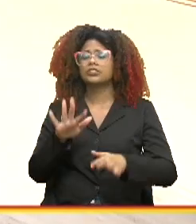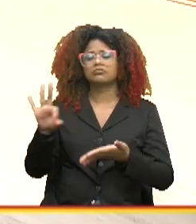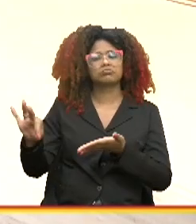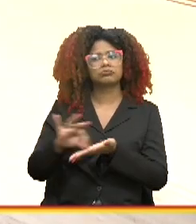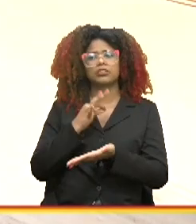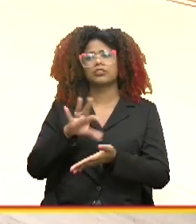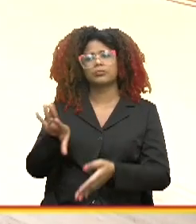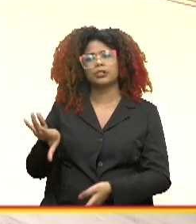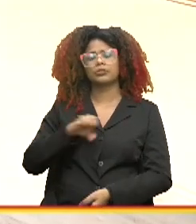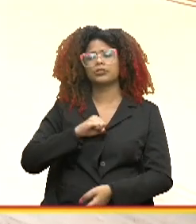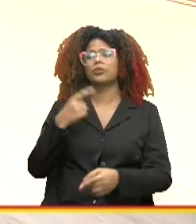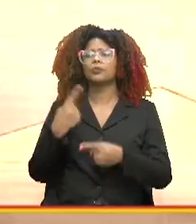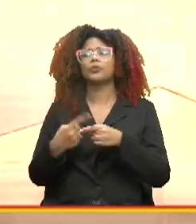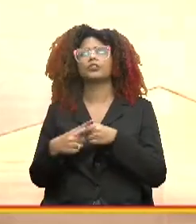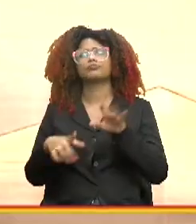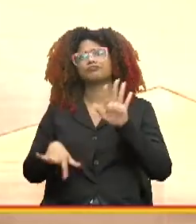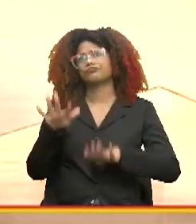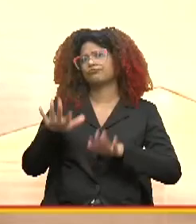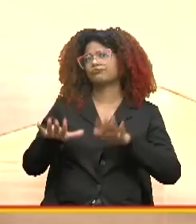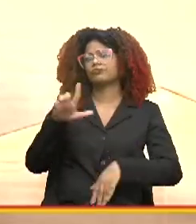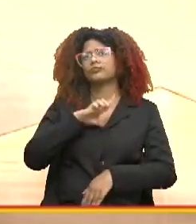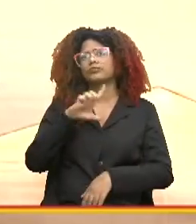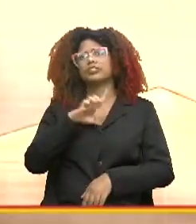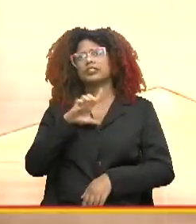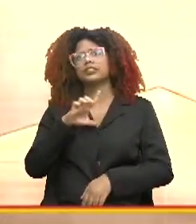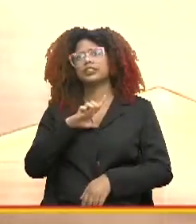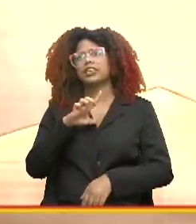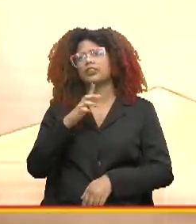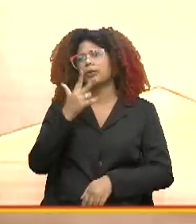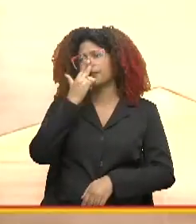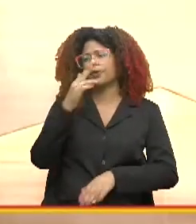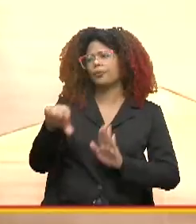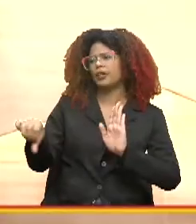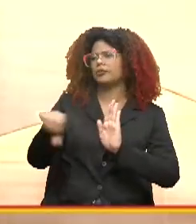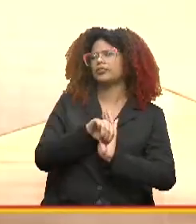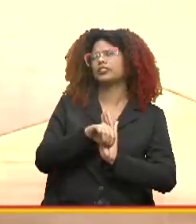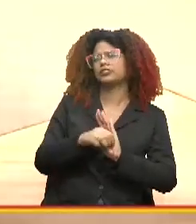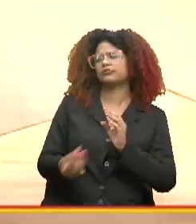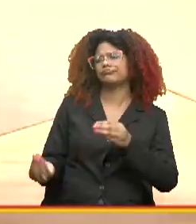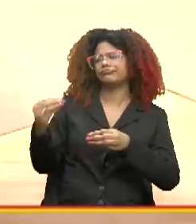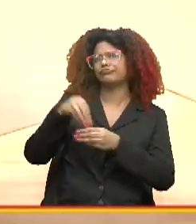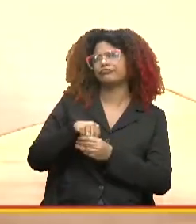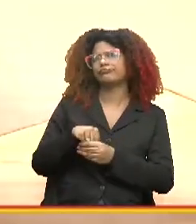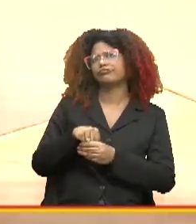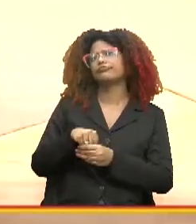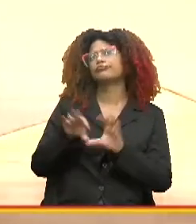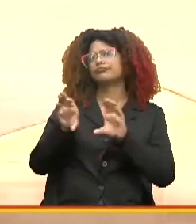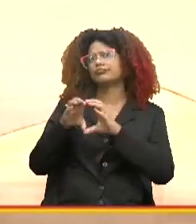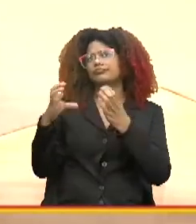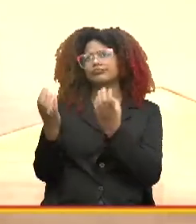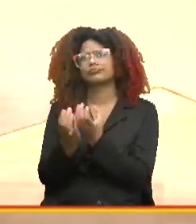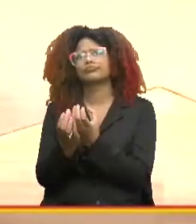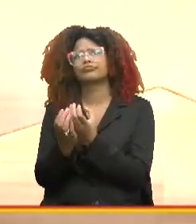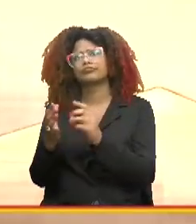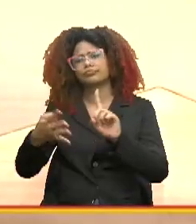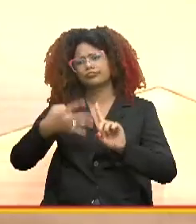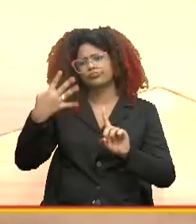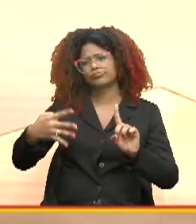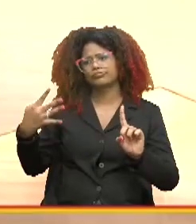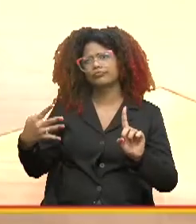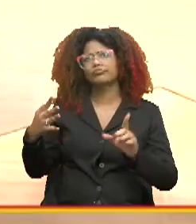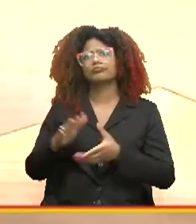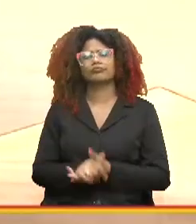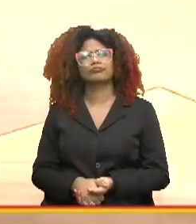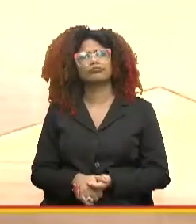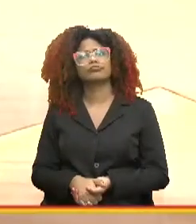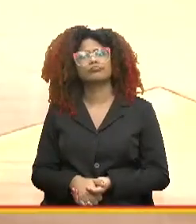né porque geralmente existe uma marginalização dentro da própria comunidade né LGBT que